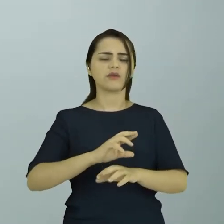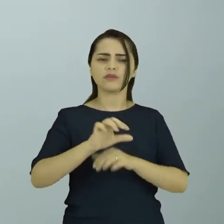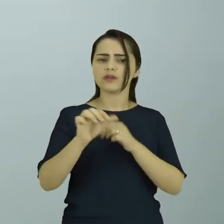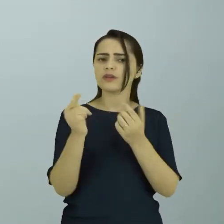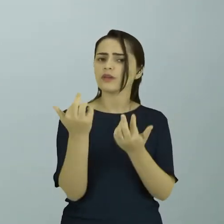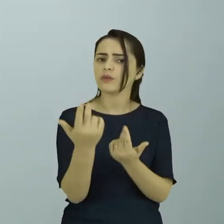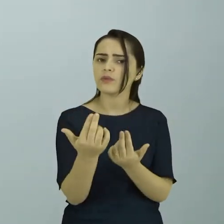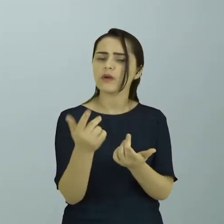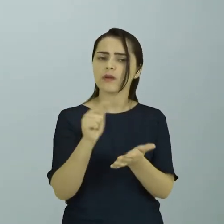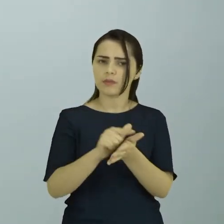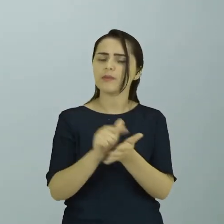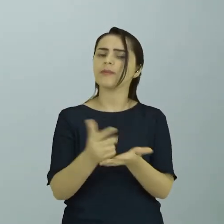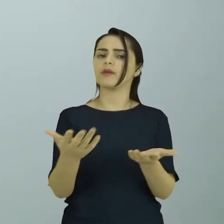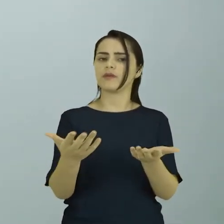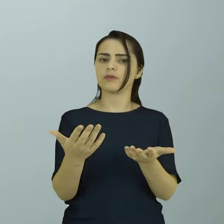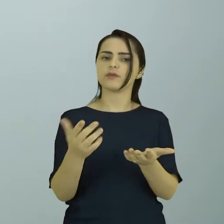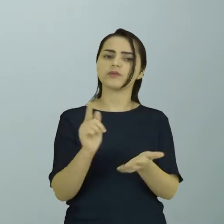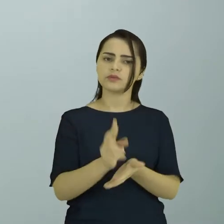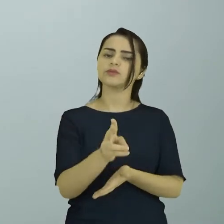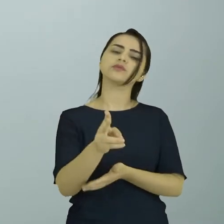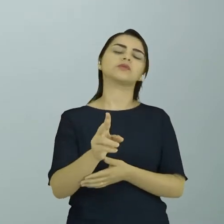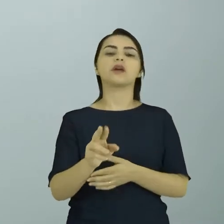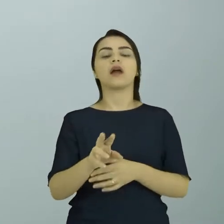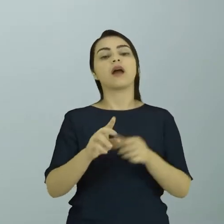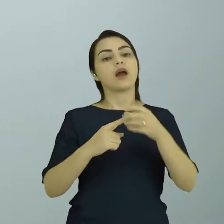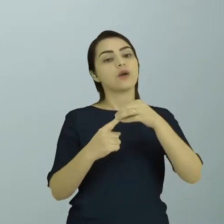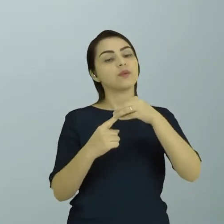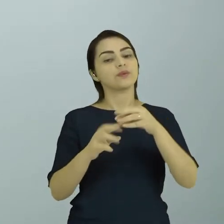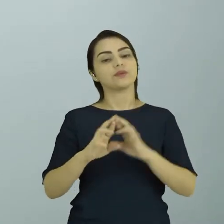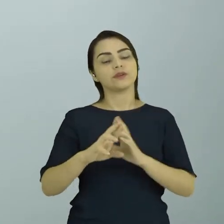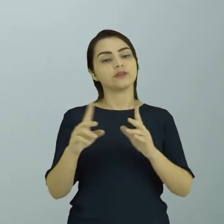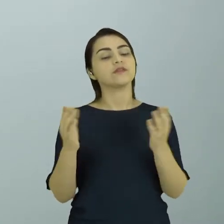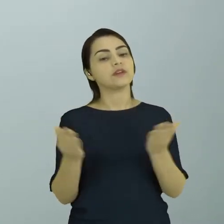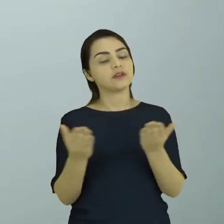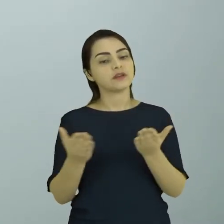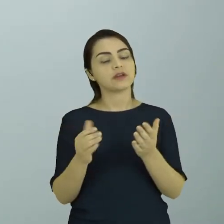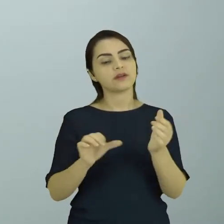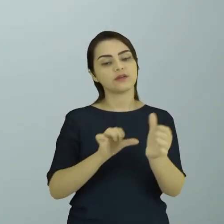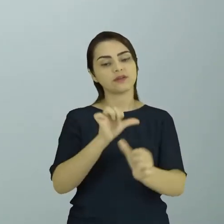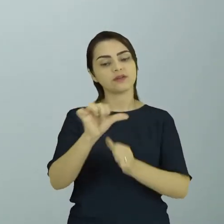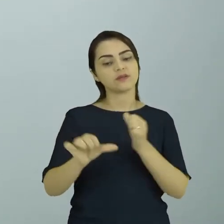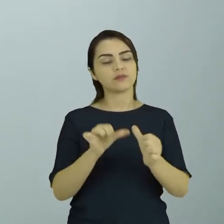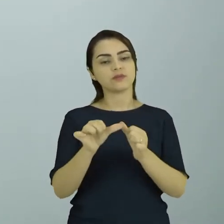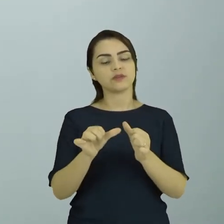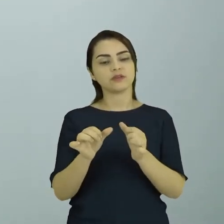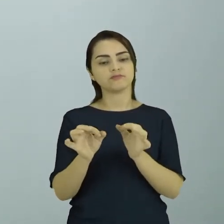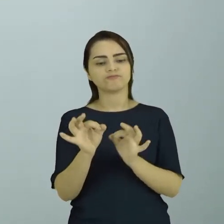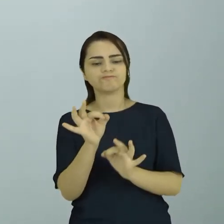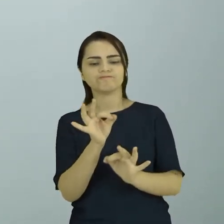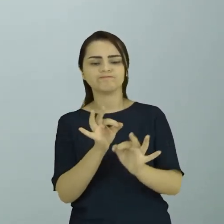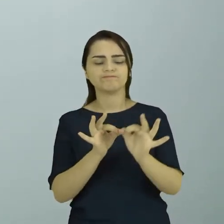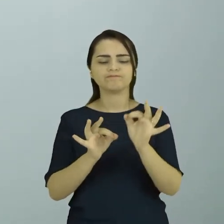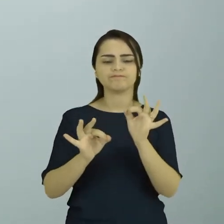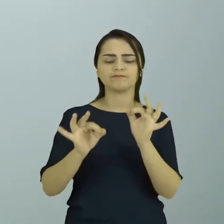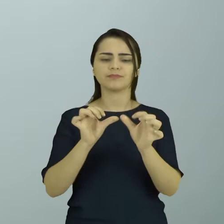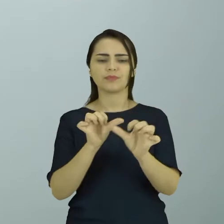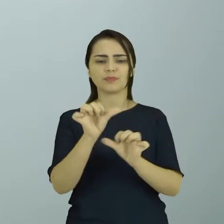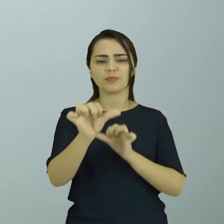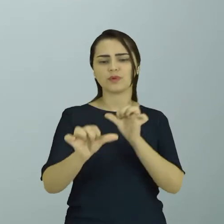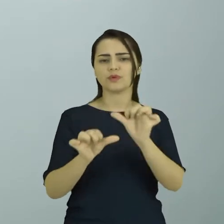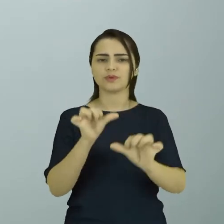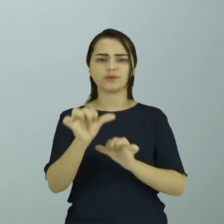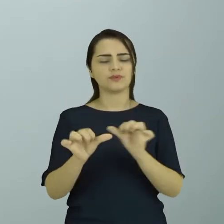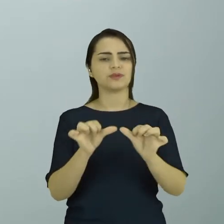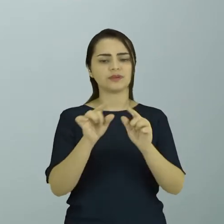continua sendo papel. A única diferença é que agora ele está com a sua forma, o seu formato